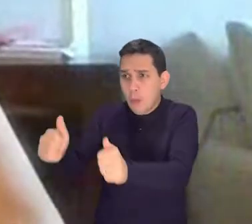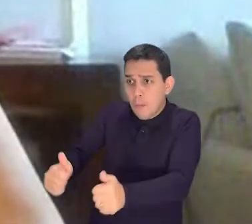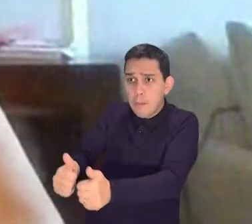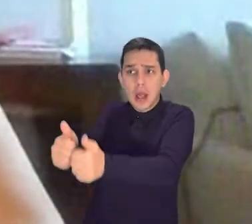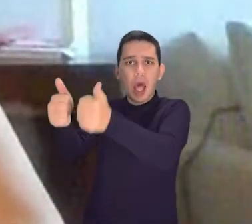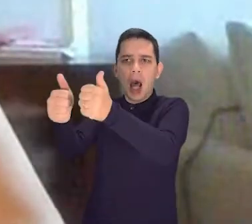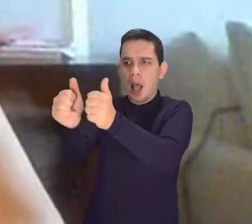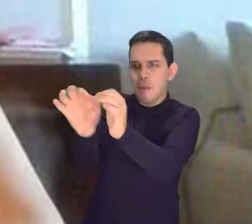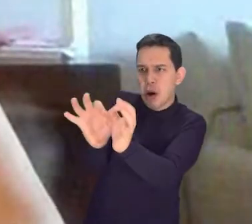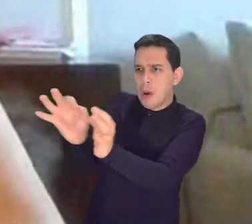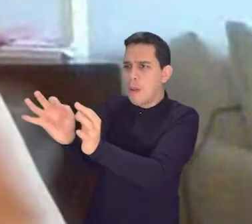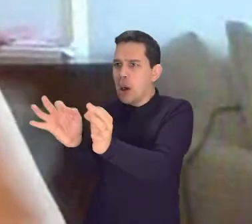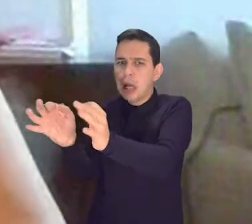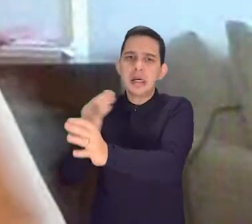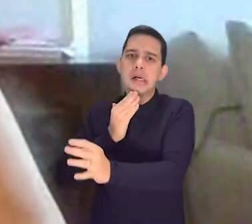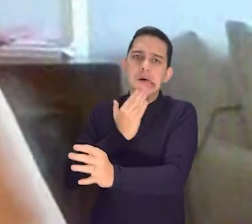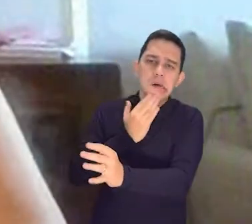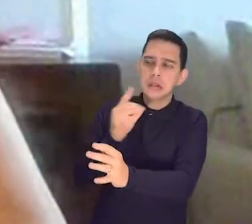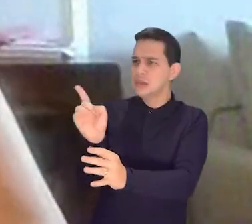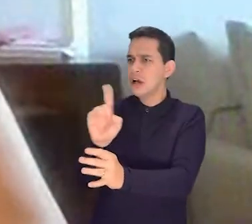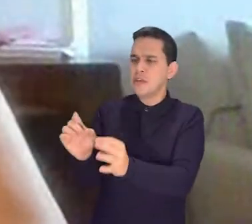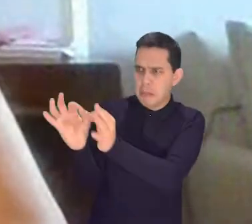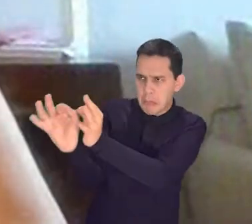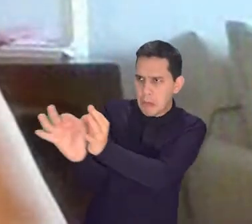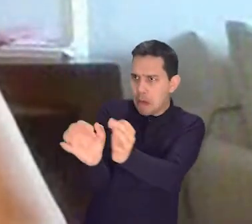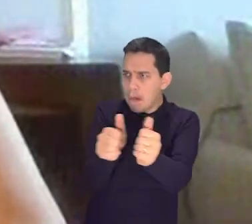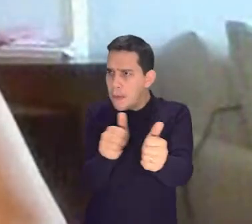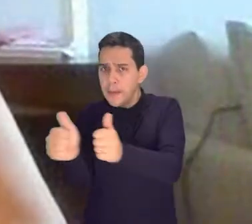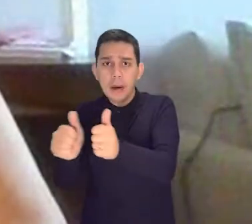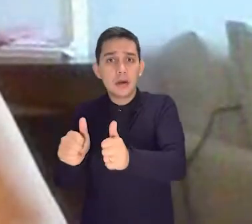reestruturados, remodelados e